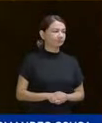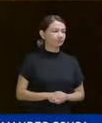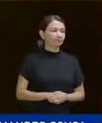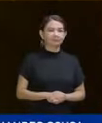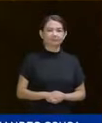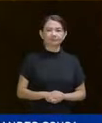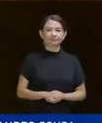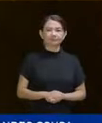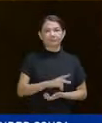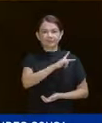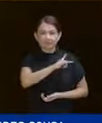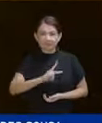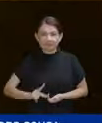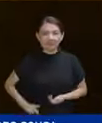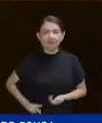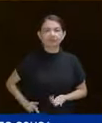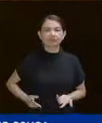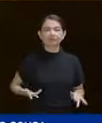Senhor presidente,